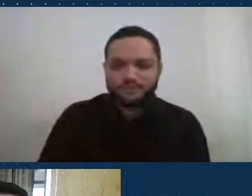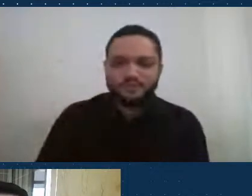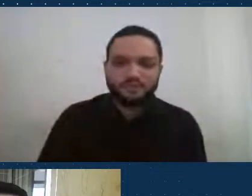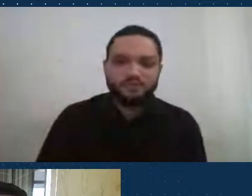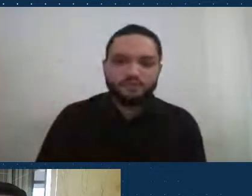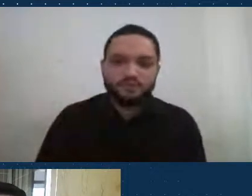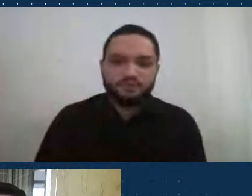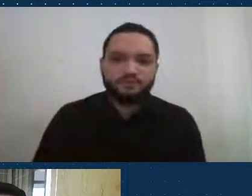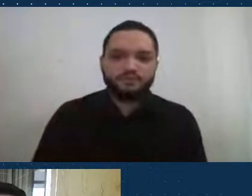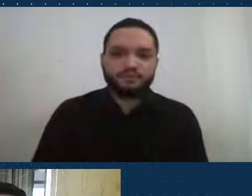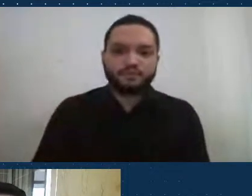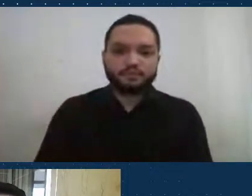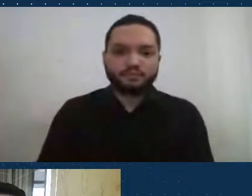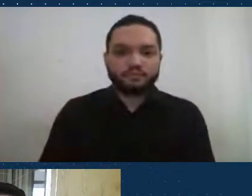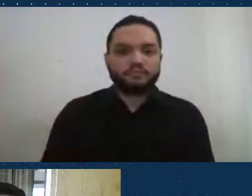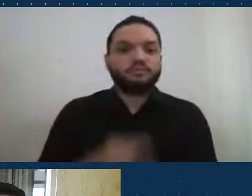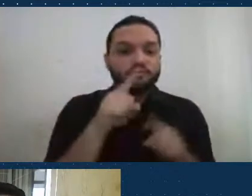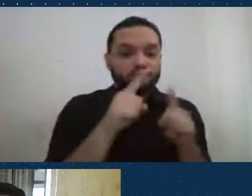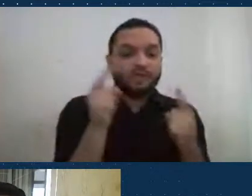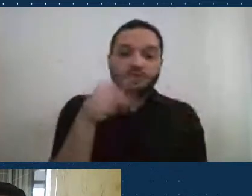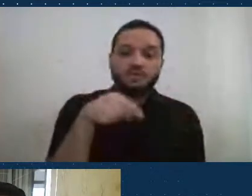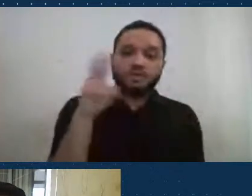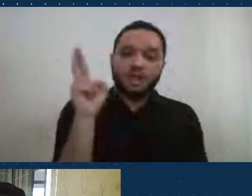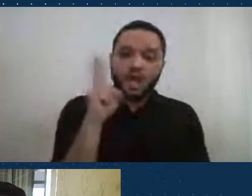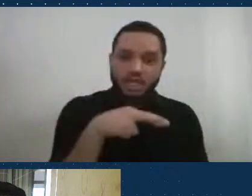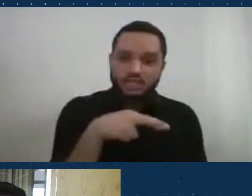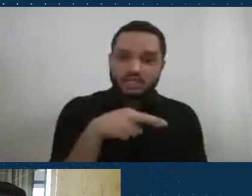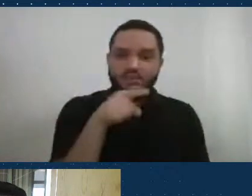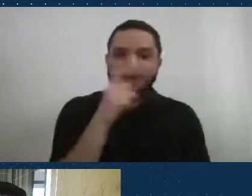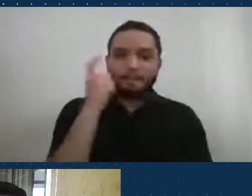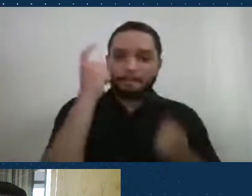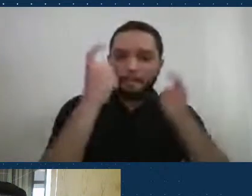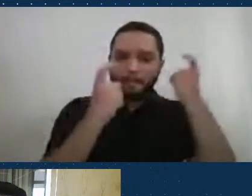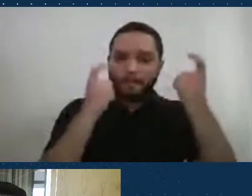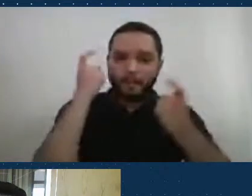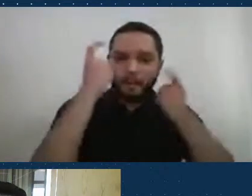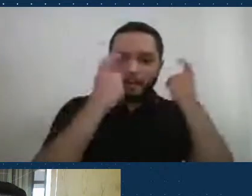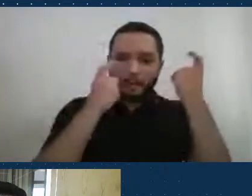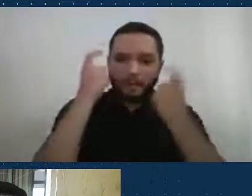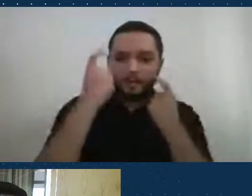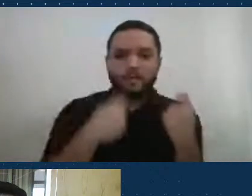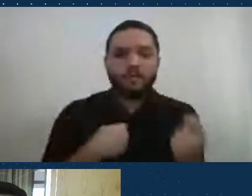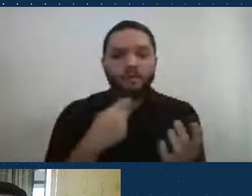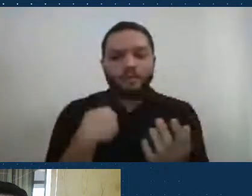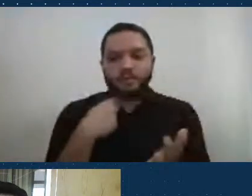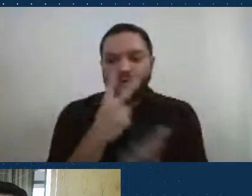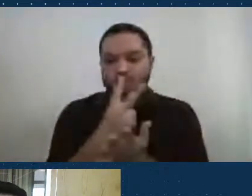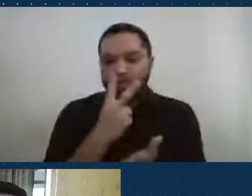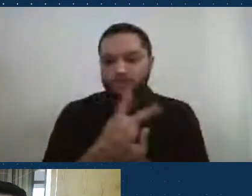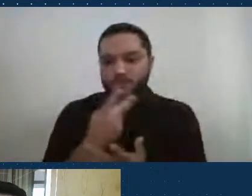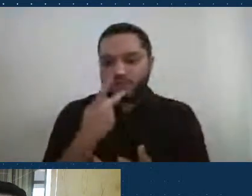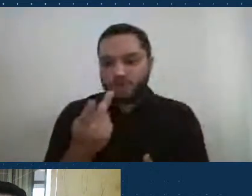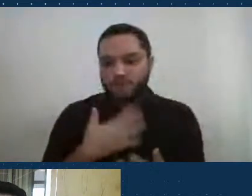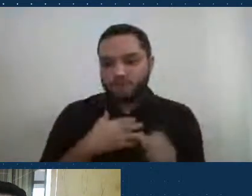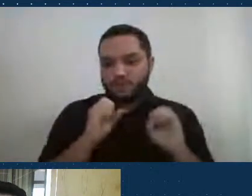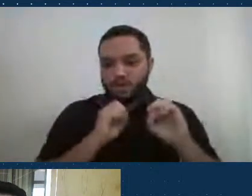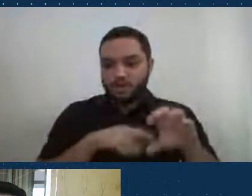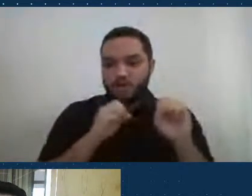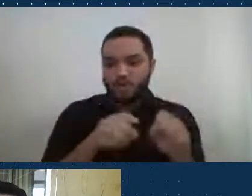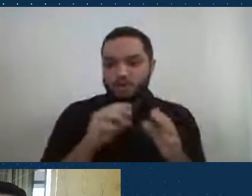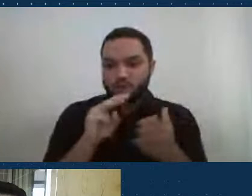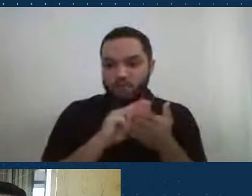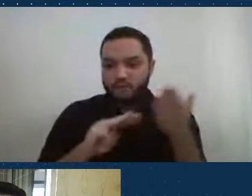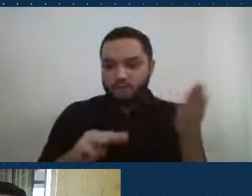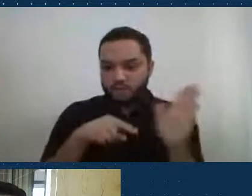uma coisa você tem razão na sua preocupação, né? Eu sempre uso essa frase nas minhas aulas de metodologia de pesquisa,